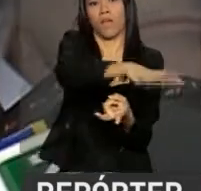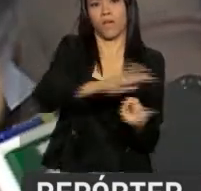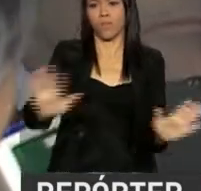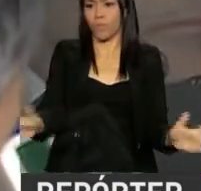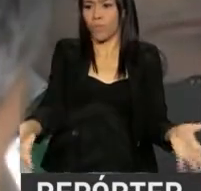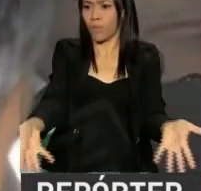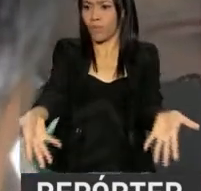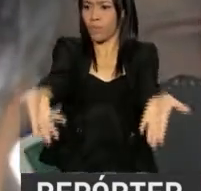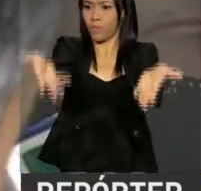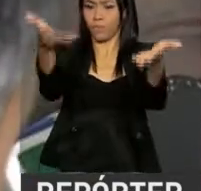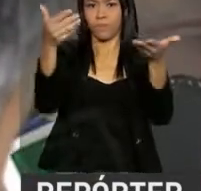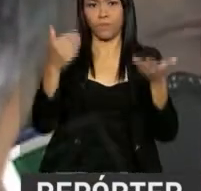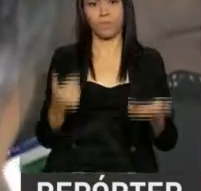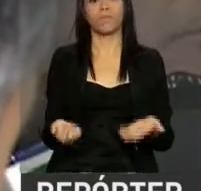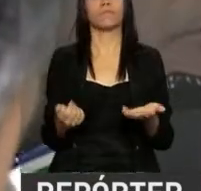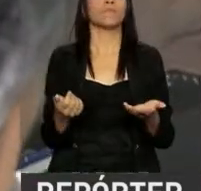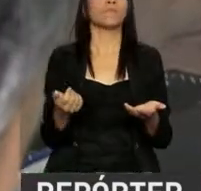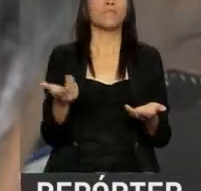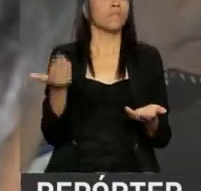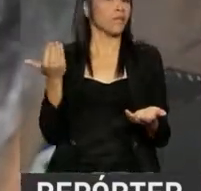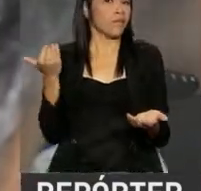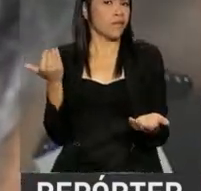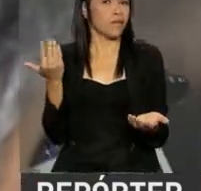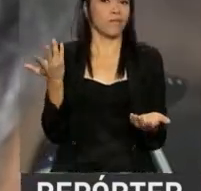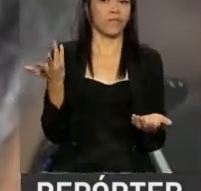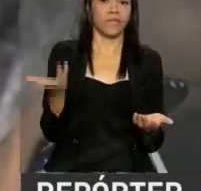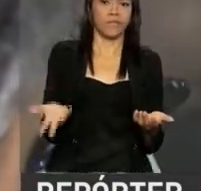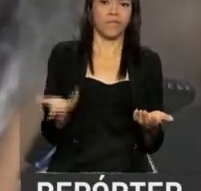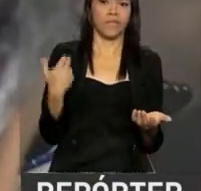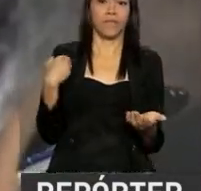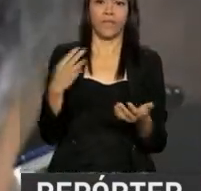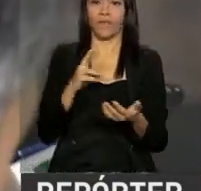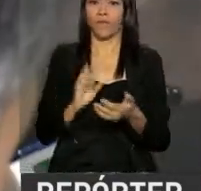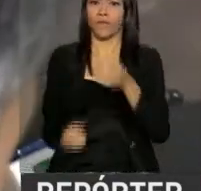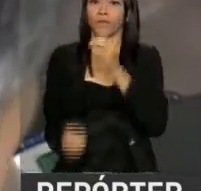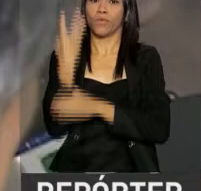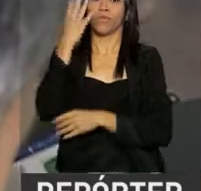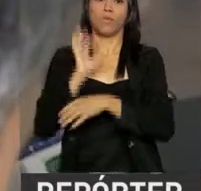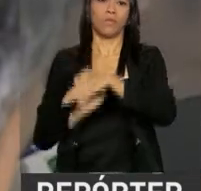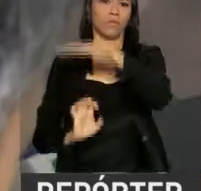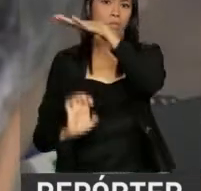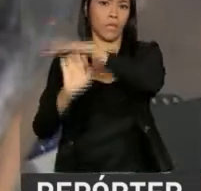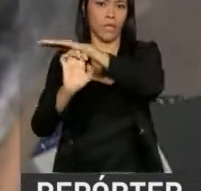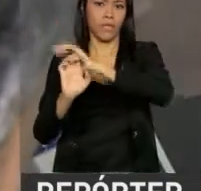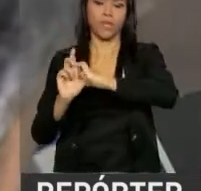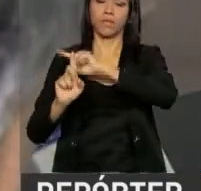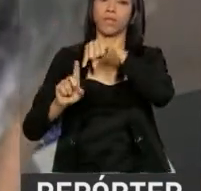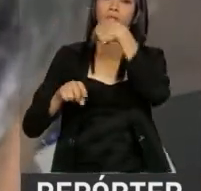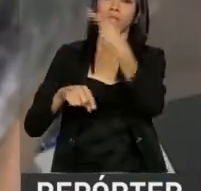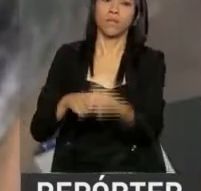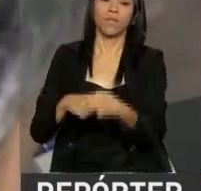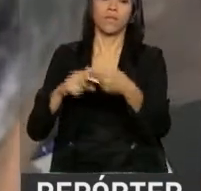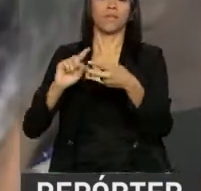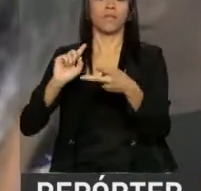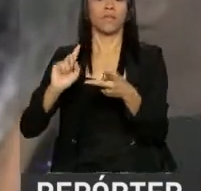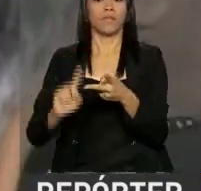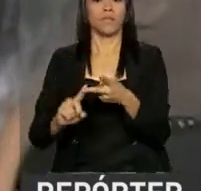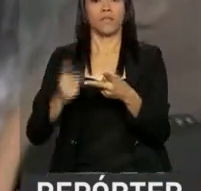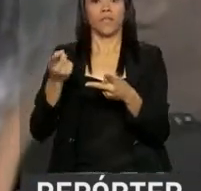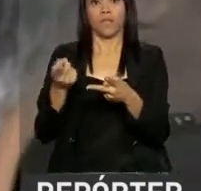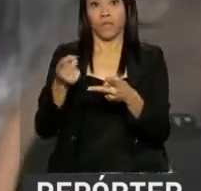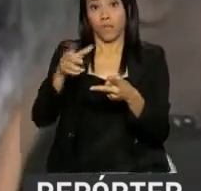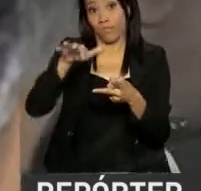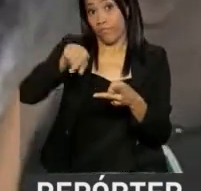do funcionamento desde o registro da empresa desde mudanças estatutárias